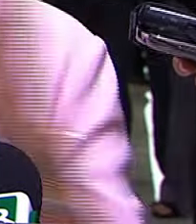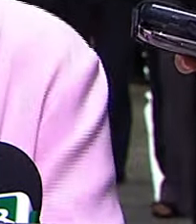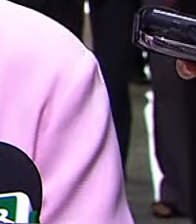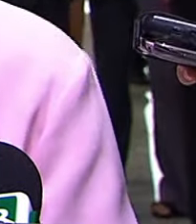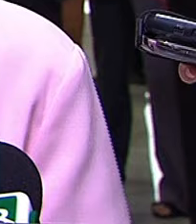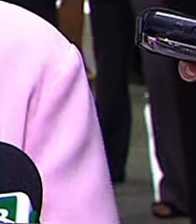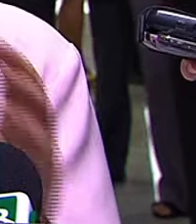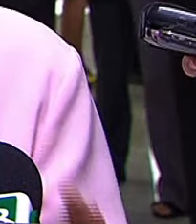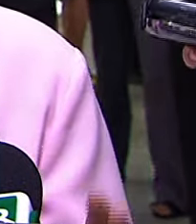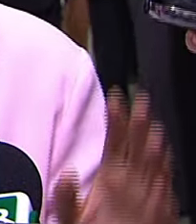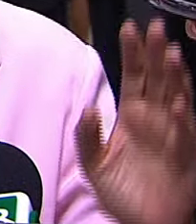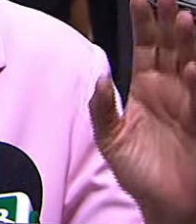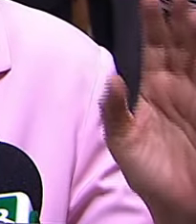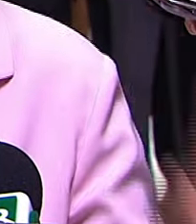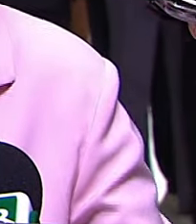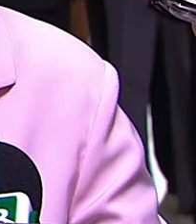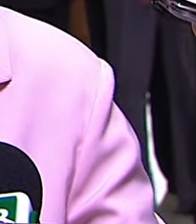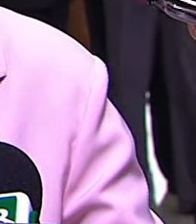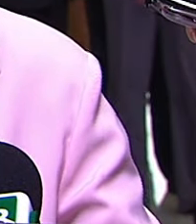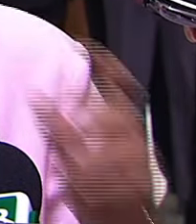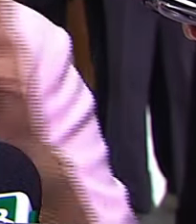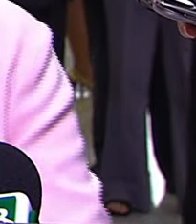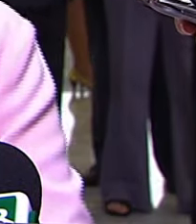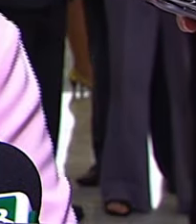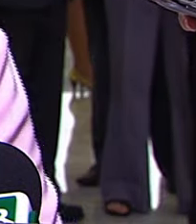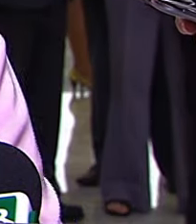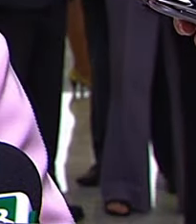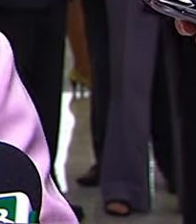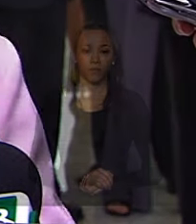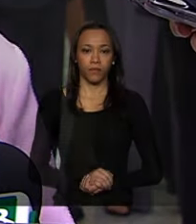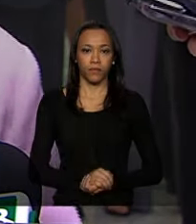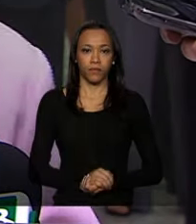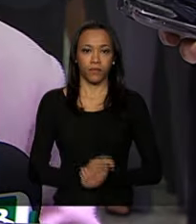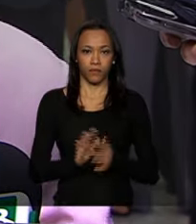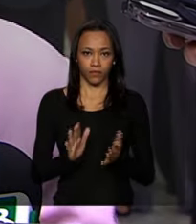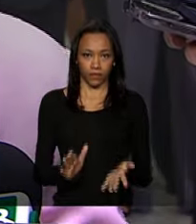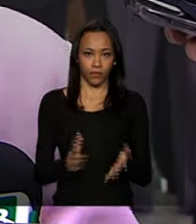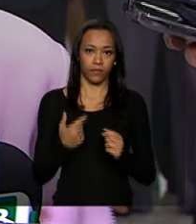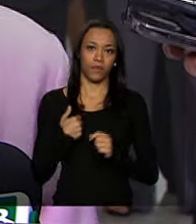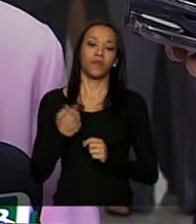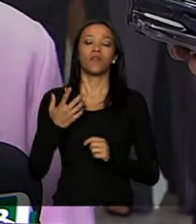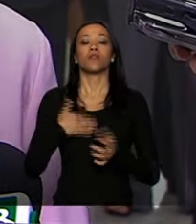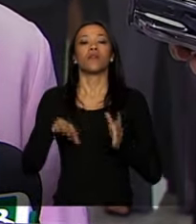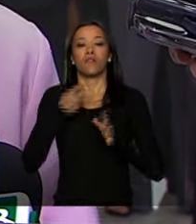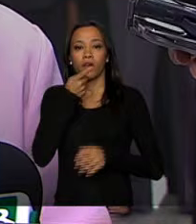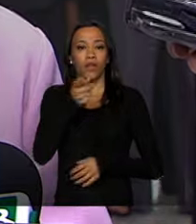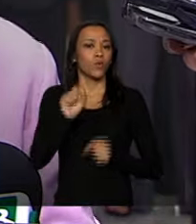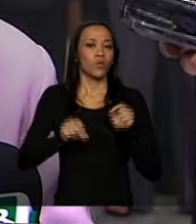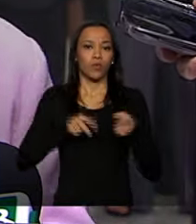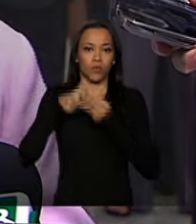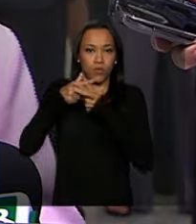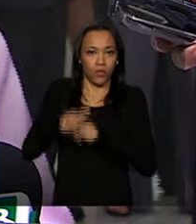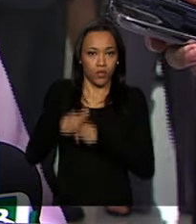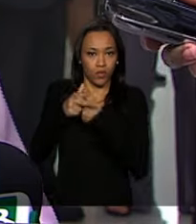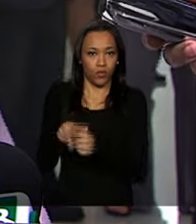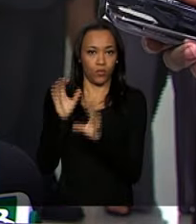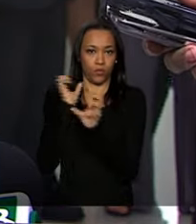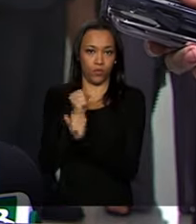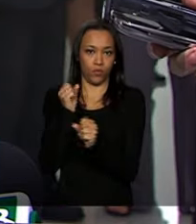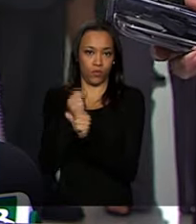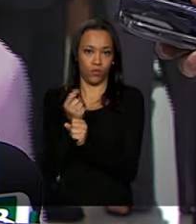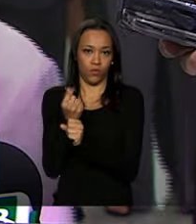questões relevantes como é o caso do ajuste em cima de climas emocionais momentâneos não podem é